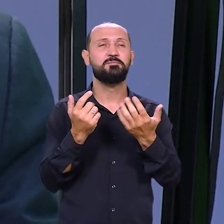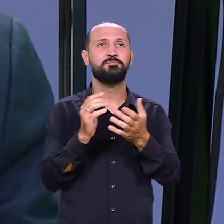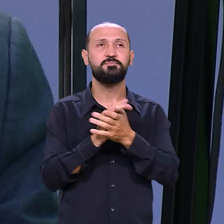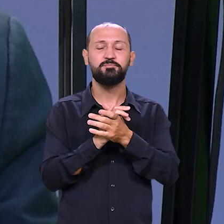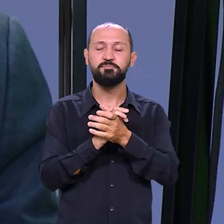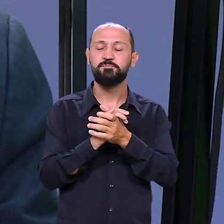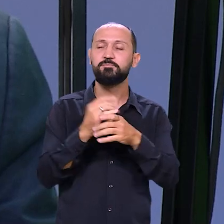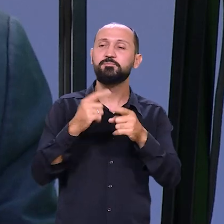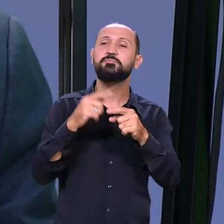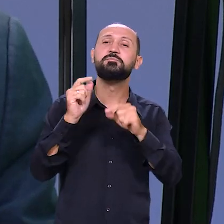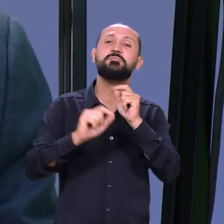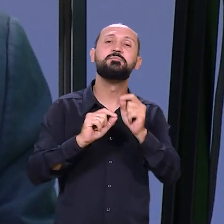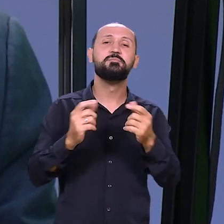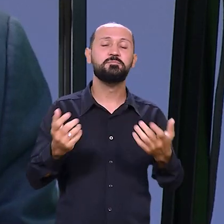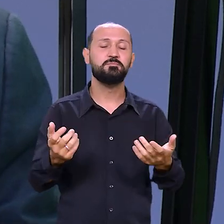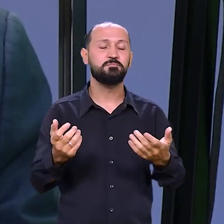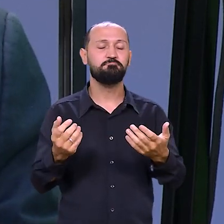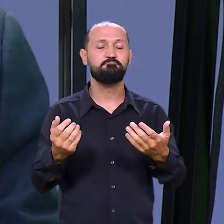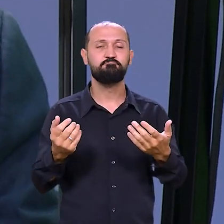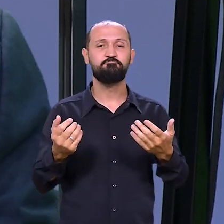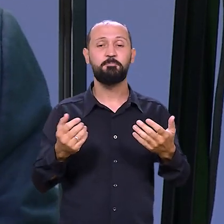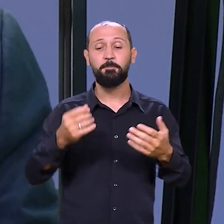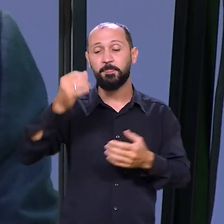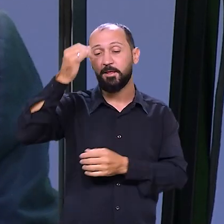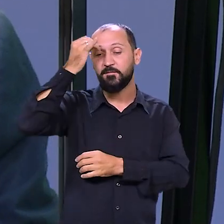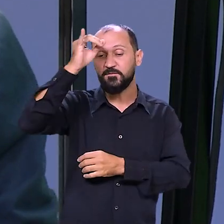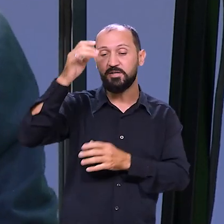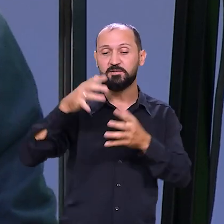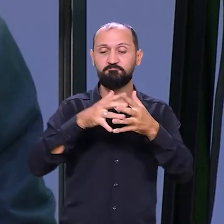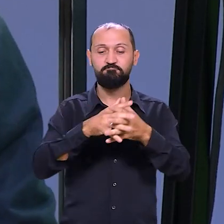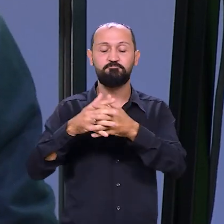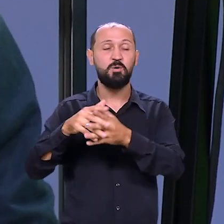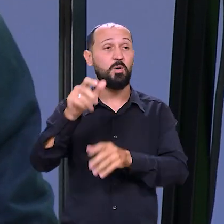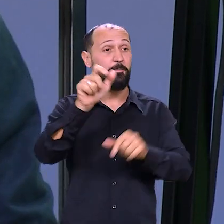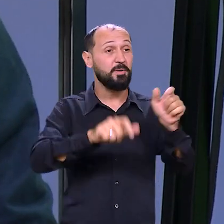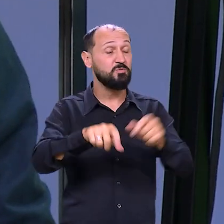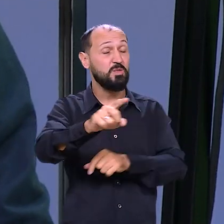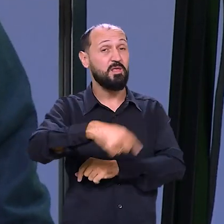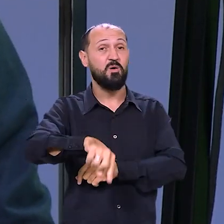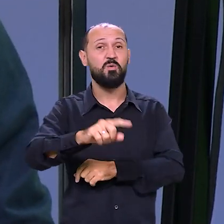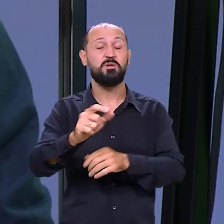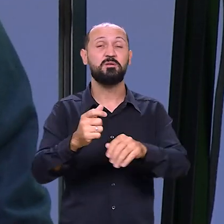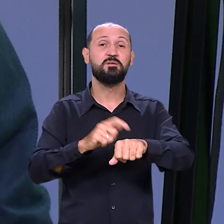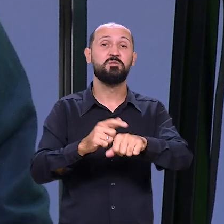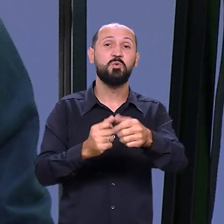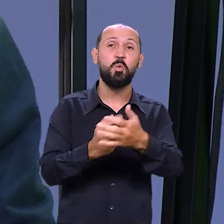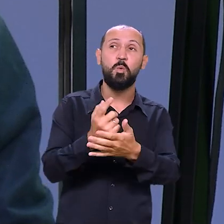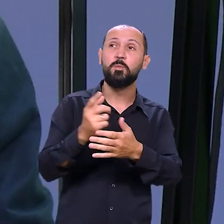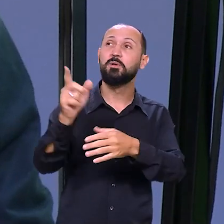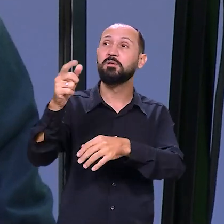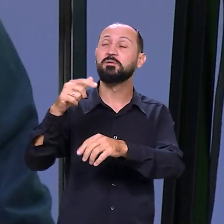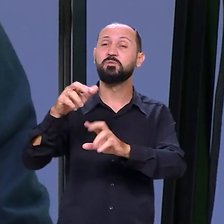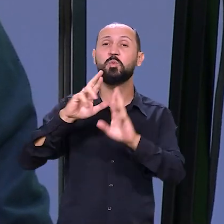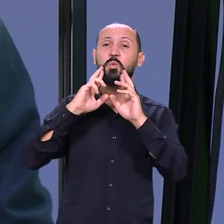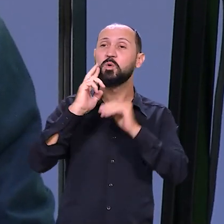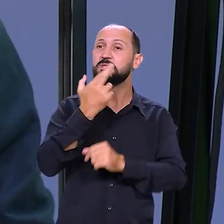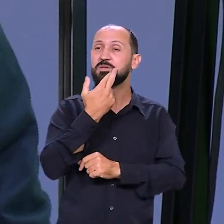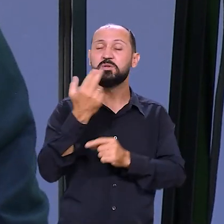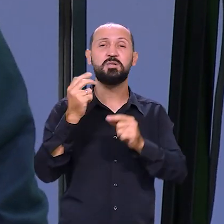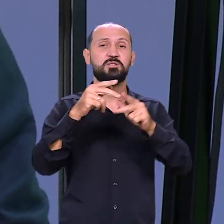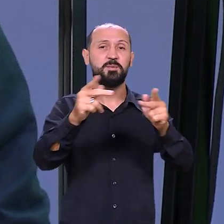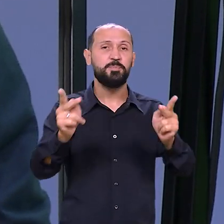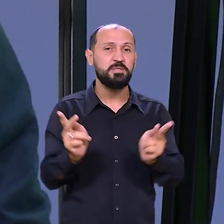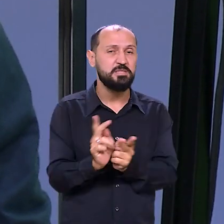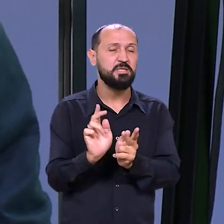Até foi aprovada tudo que era para evitar esses enganos do consumidor na ponta, lá no food service, lá no restaurante, lá na